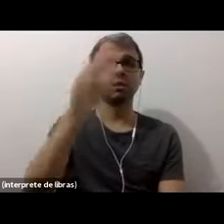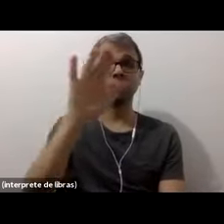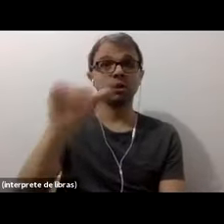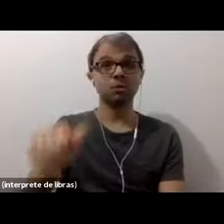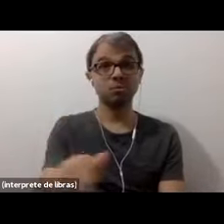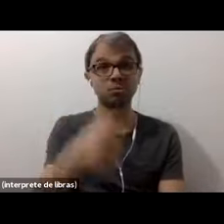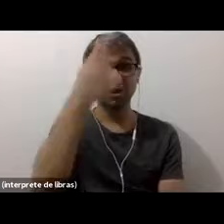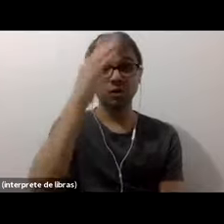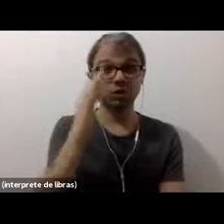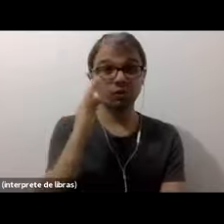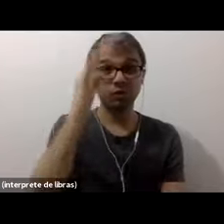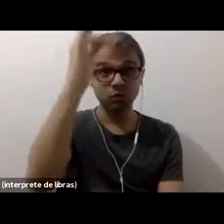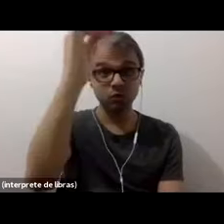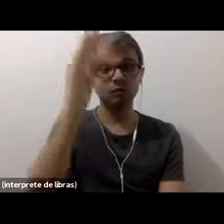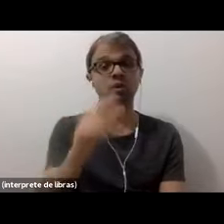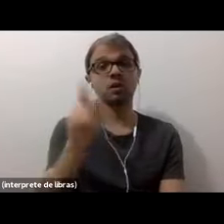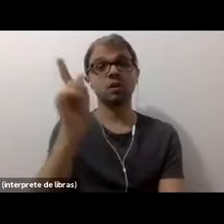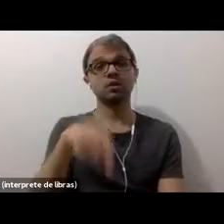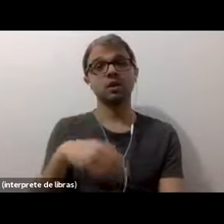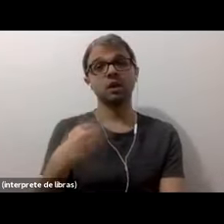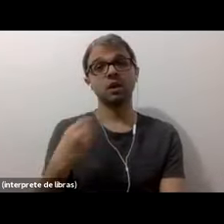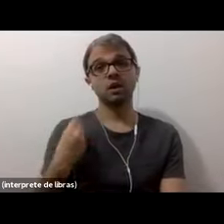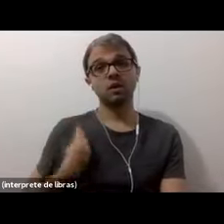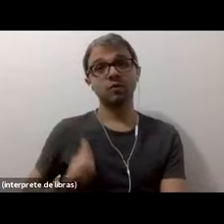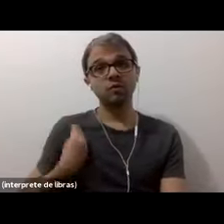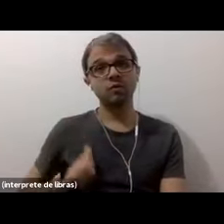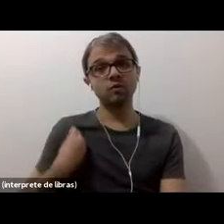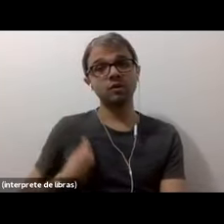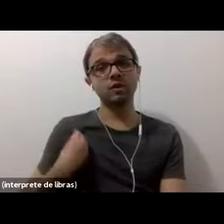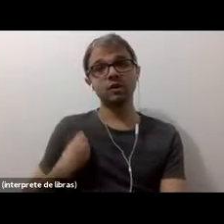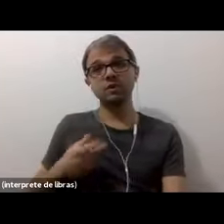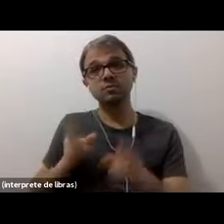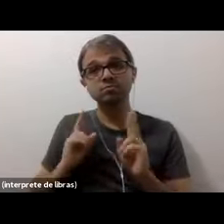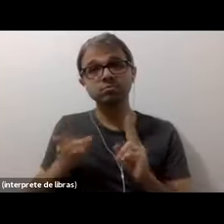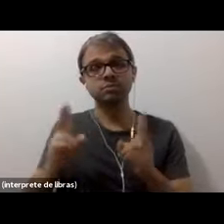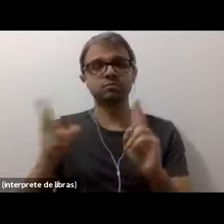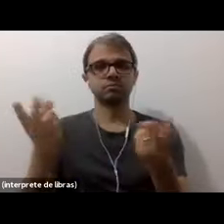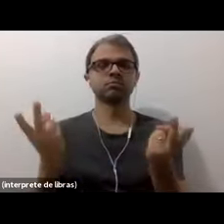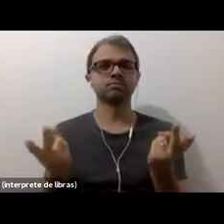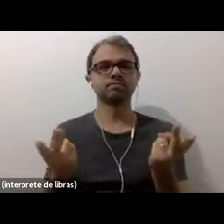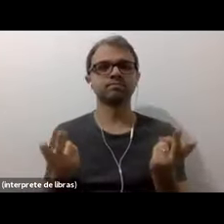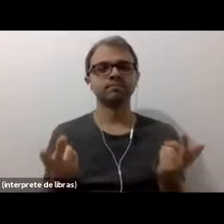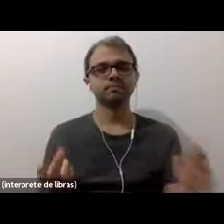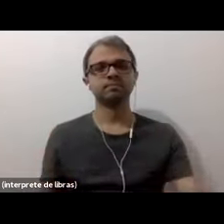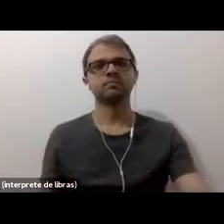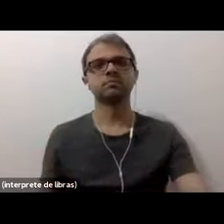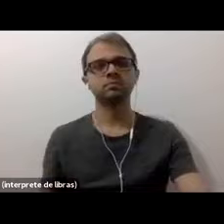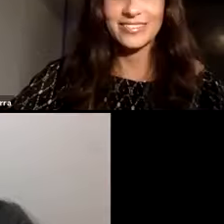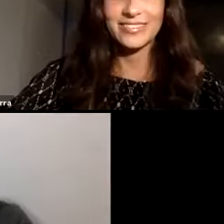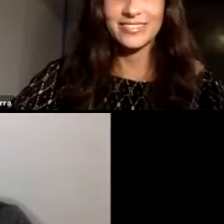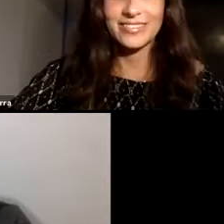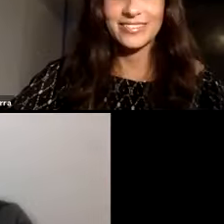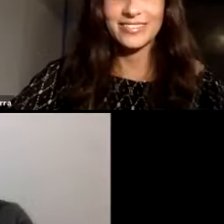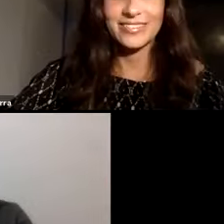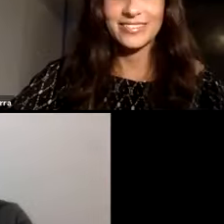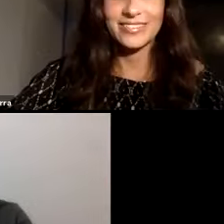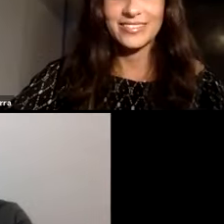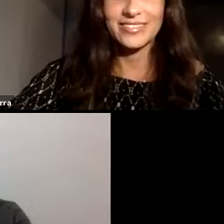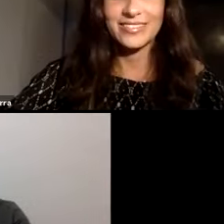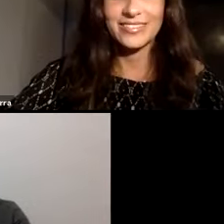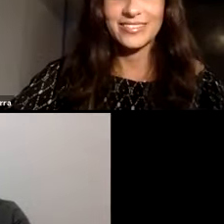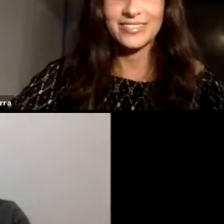vida. É isso, passo a palavra agora, acho que quem vem aí é a Lu ou a Marina, trazer